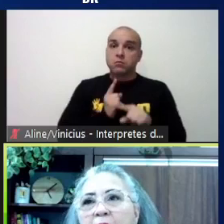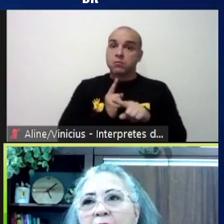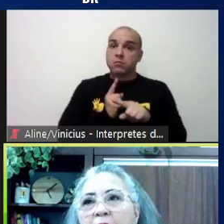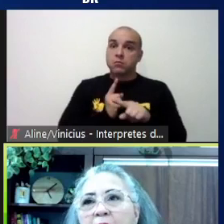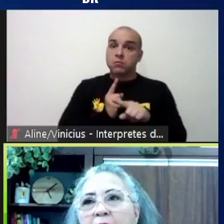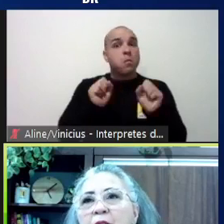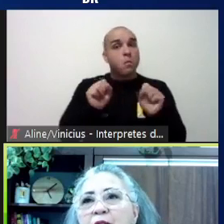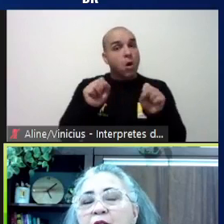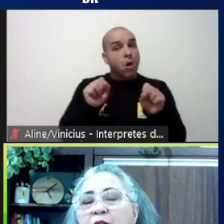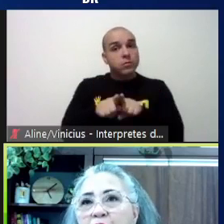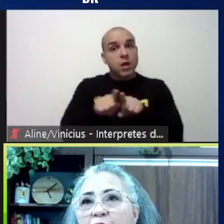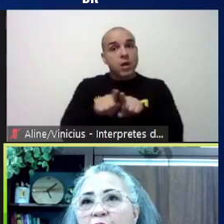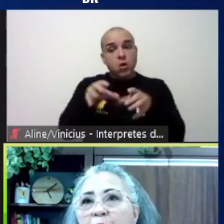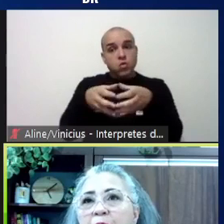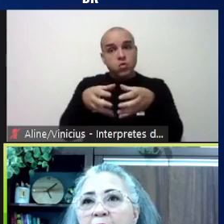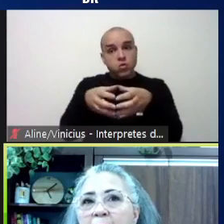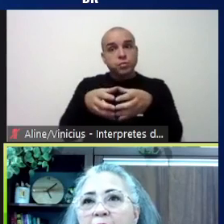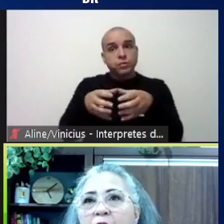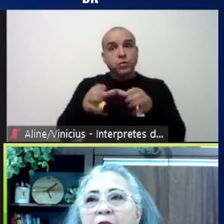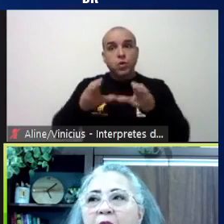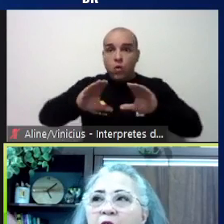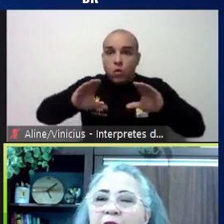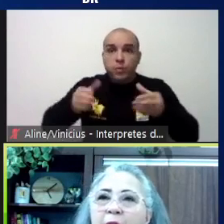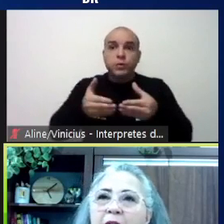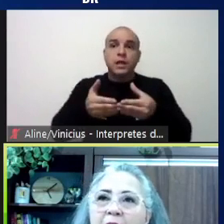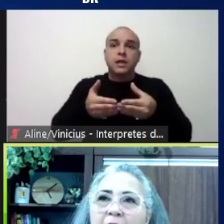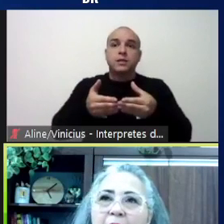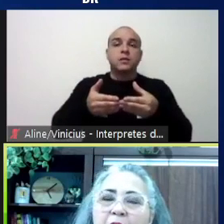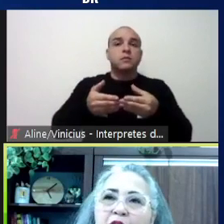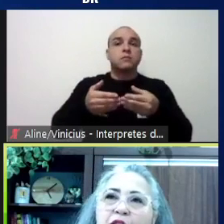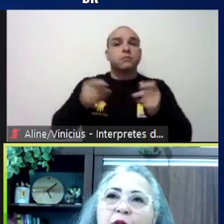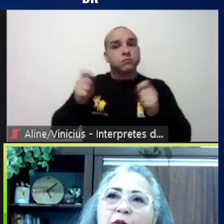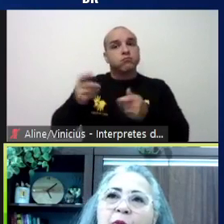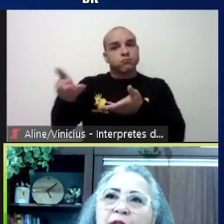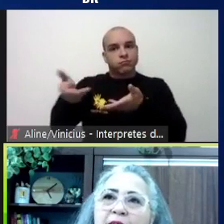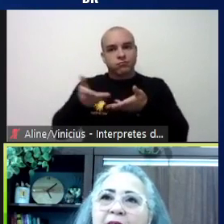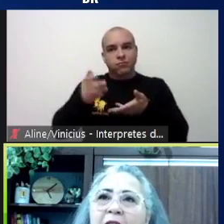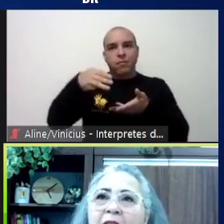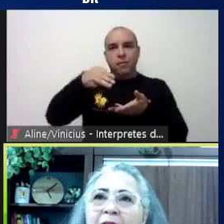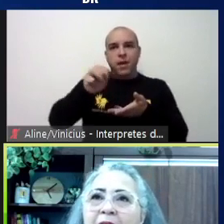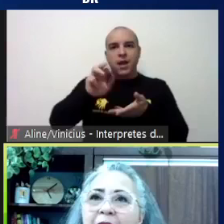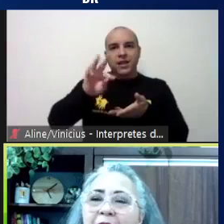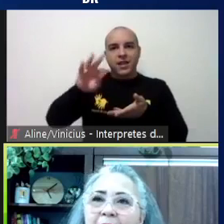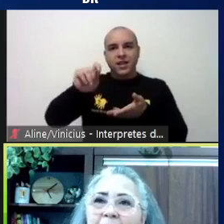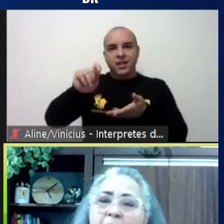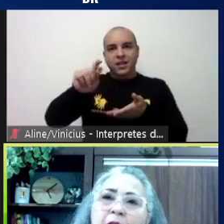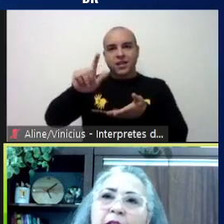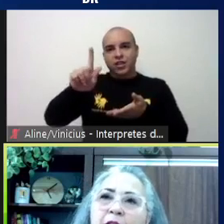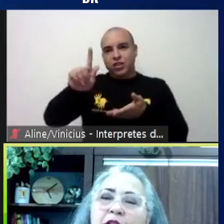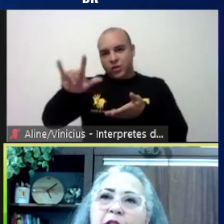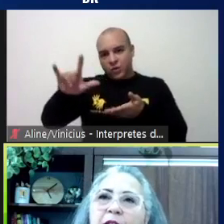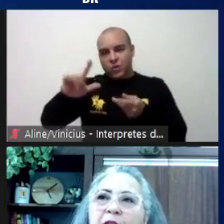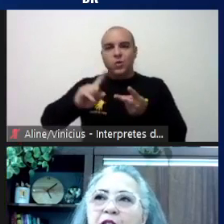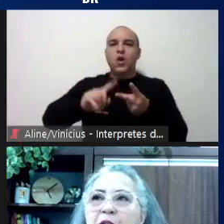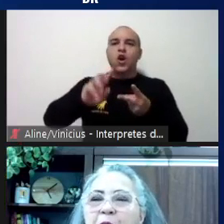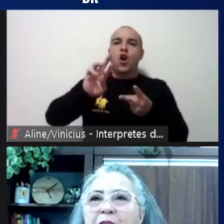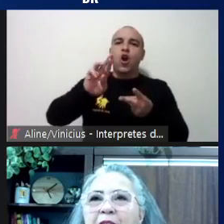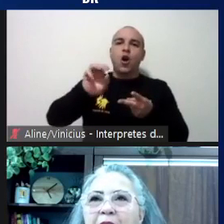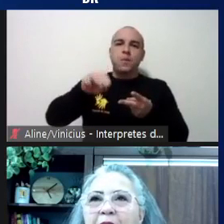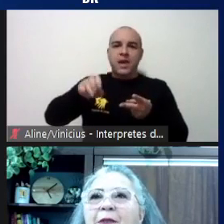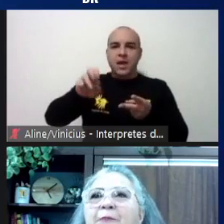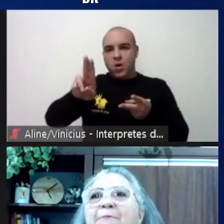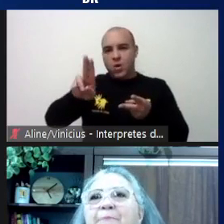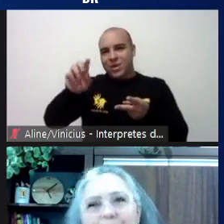para que a gente possa Exato. Discutir sobre o tema, convidar a nossa amada Marta Gil, Romeu Sazaki, né? Acredito Sim, que a... pessoas